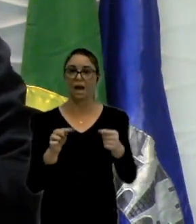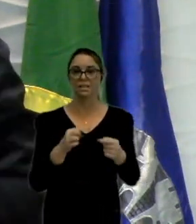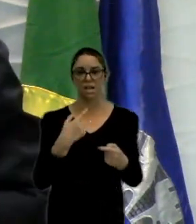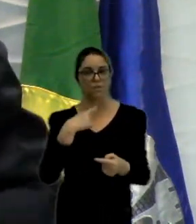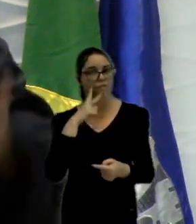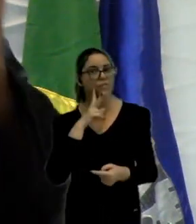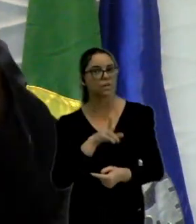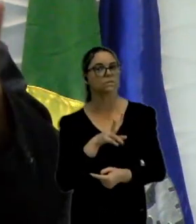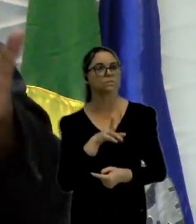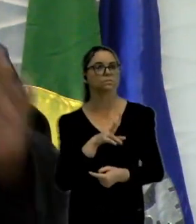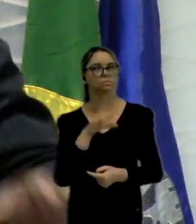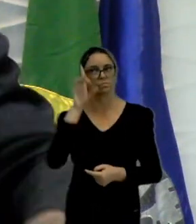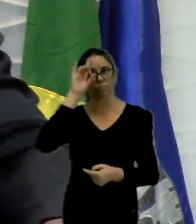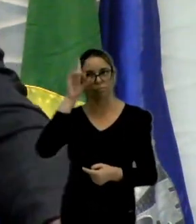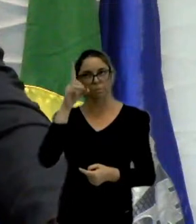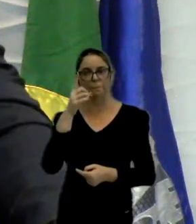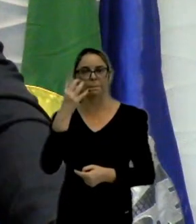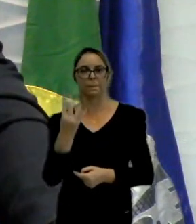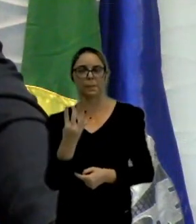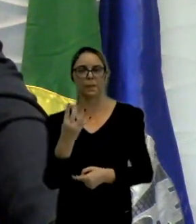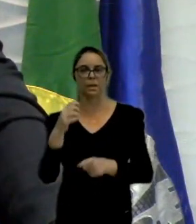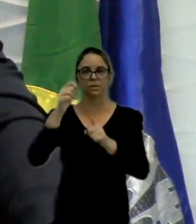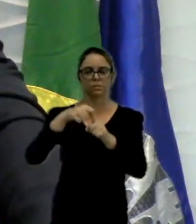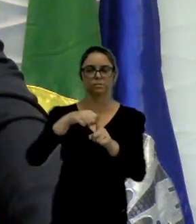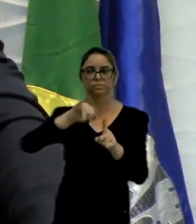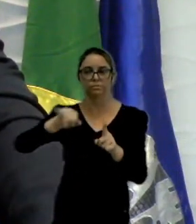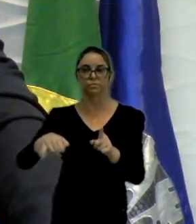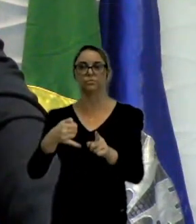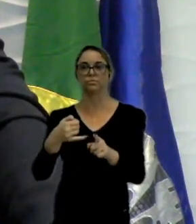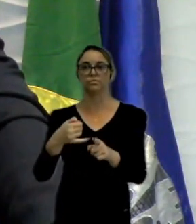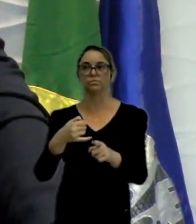eu digo que eu vi. Dia 4 de janeiro, ela já estava carregando areia.